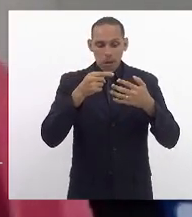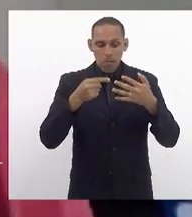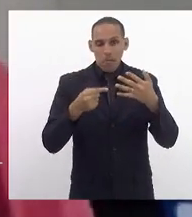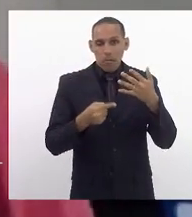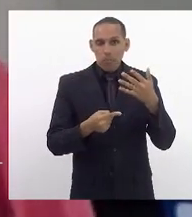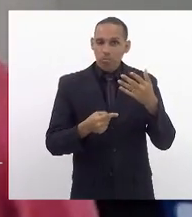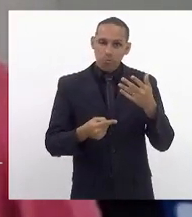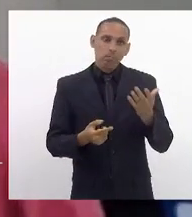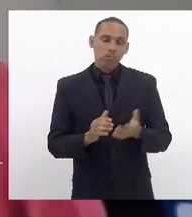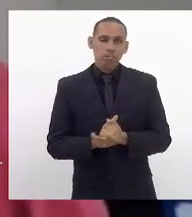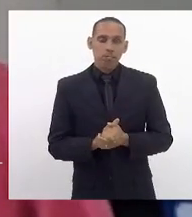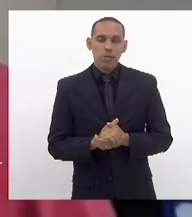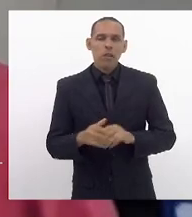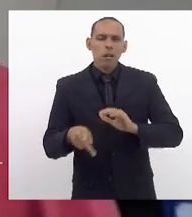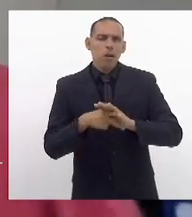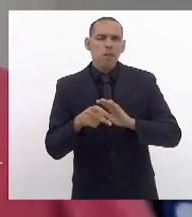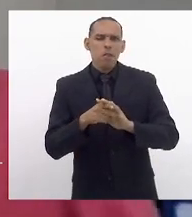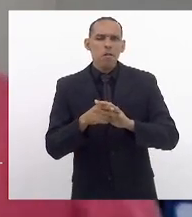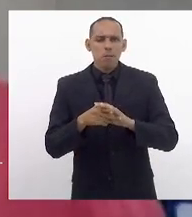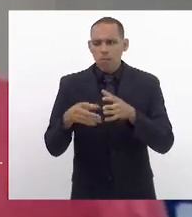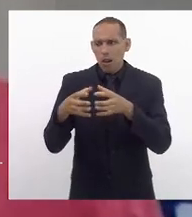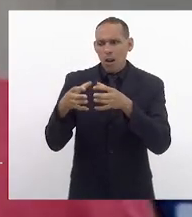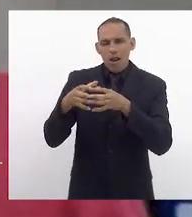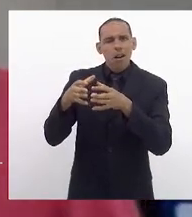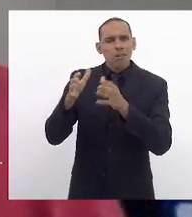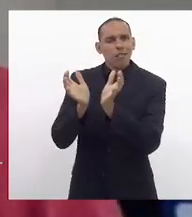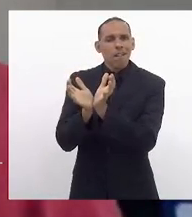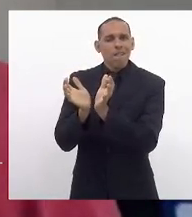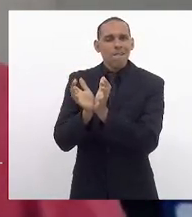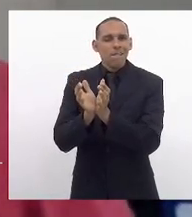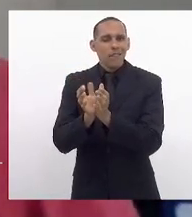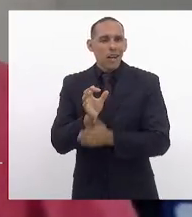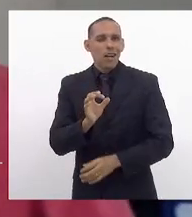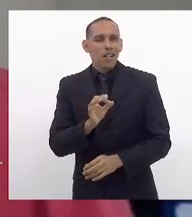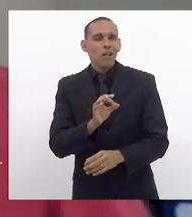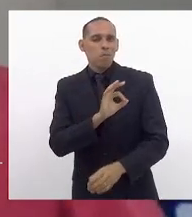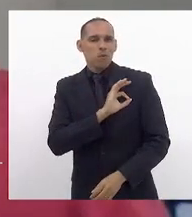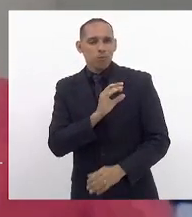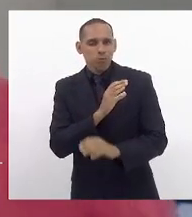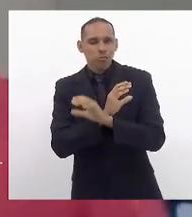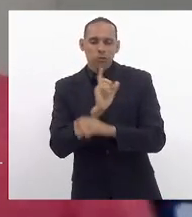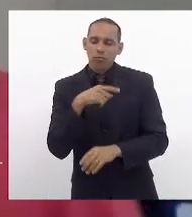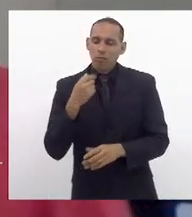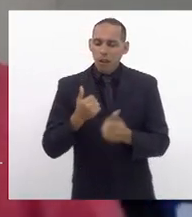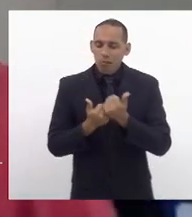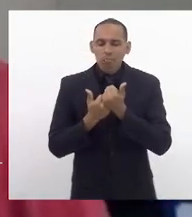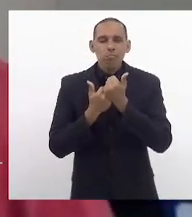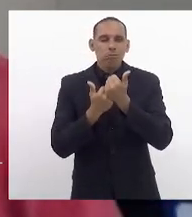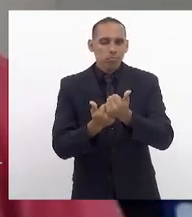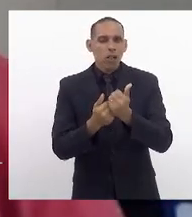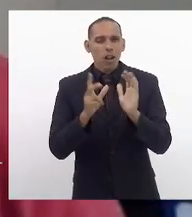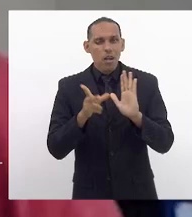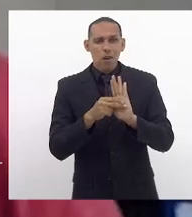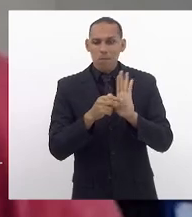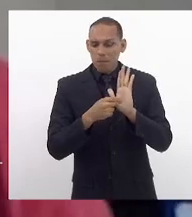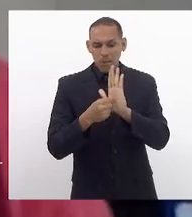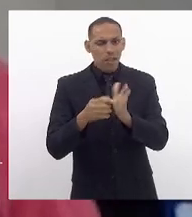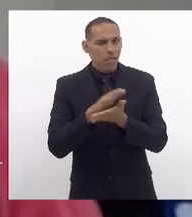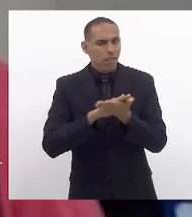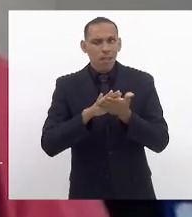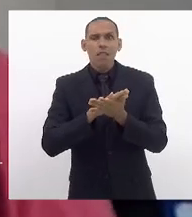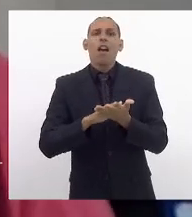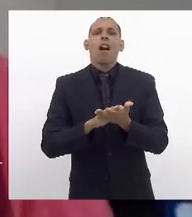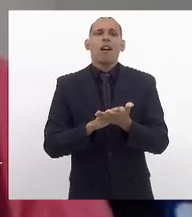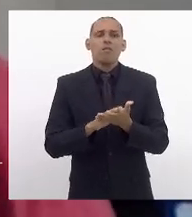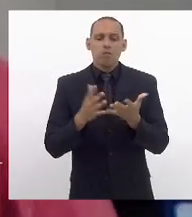pela categoria da Polícia Civil e a gente apoiou. E a gente apoiou, votou favorável, não apresentou emenda e cobra do governo que